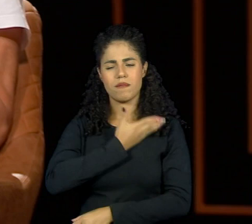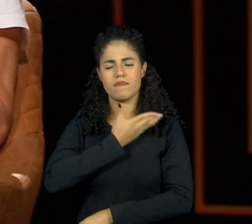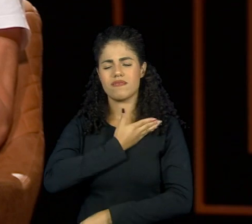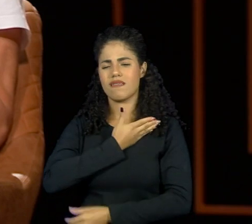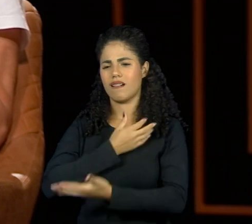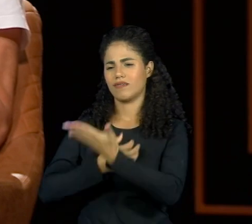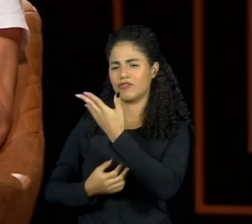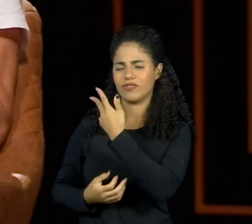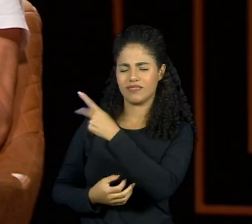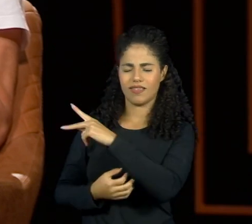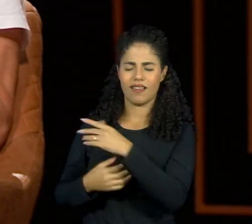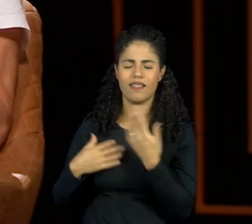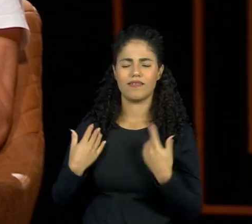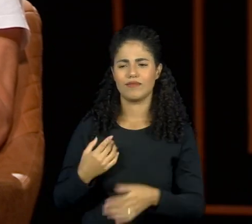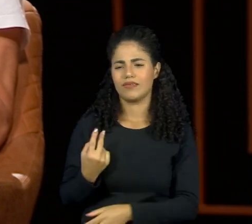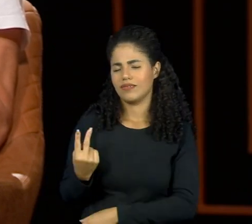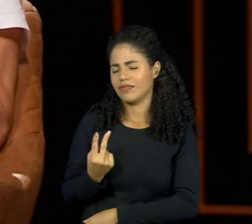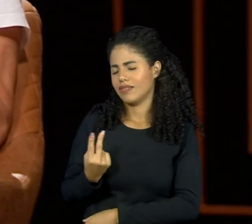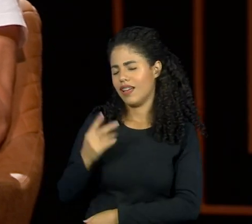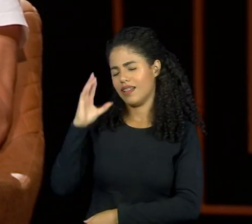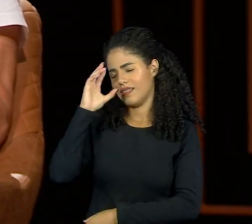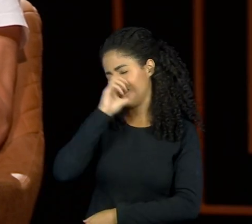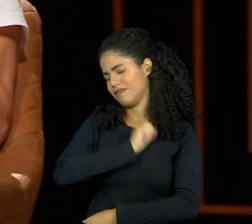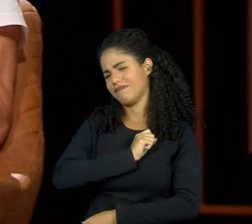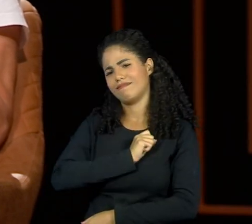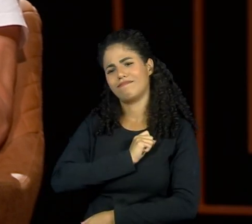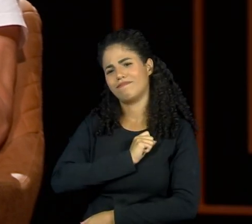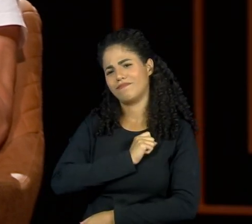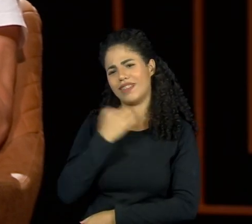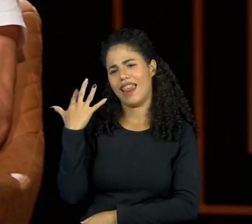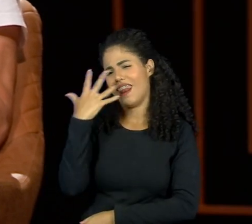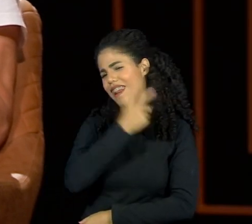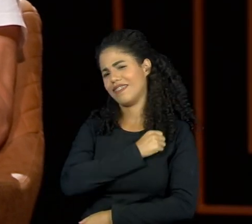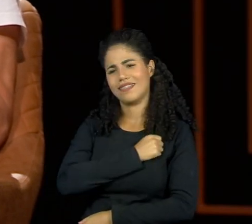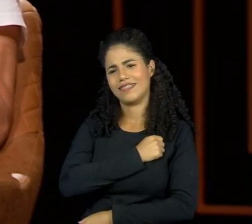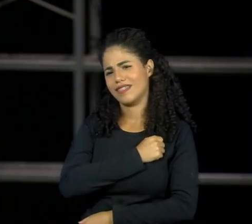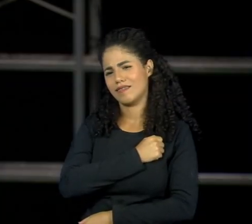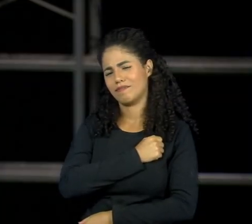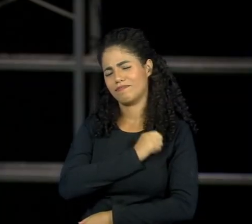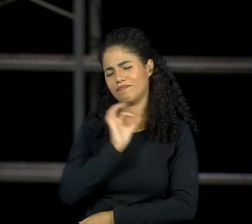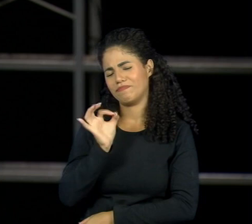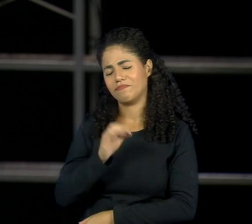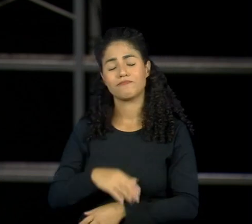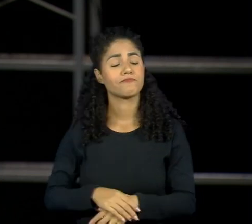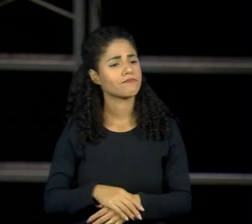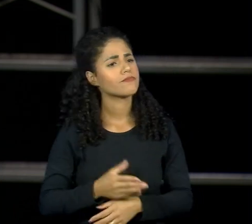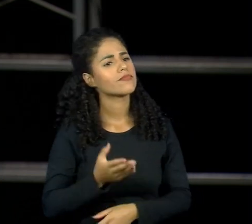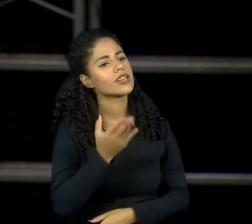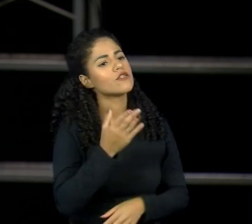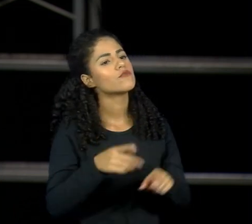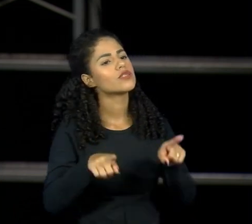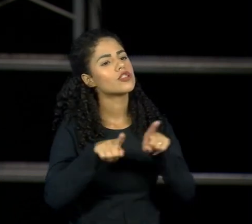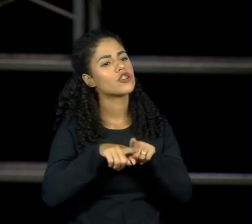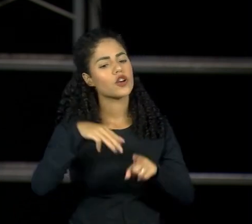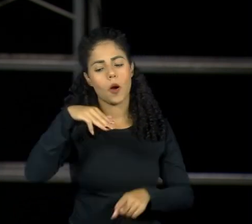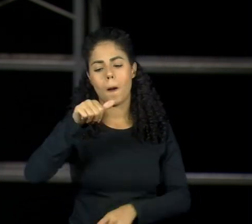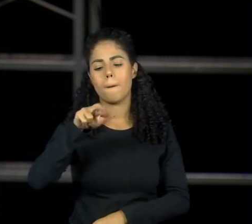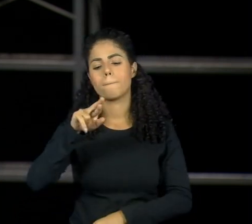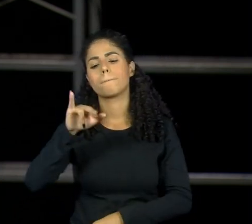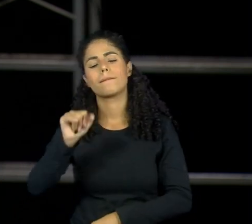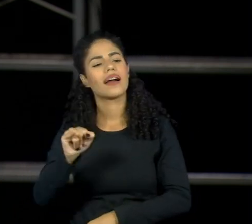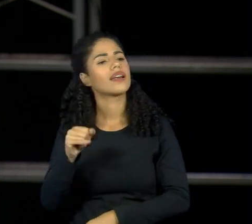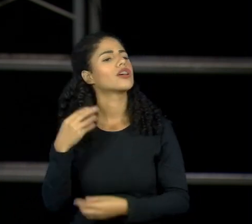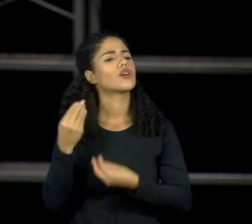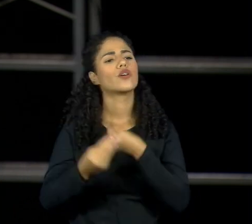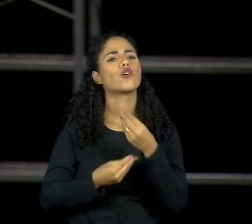ela é linda, é de alma mesmo, sabe? E você, assim como a Marica, o Décio Otero,